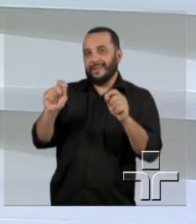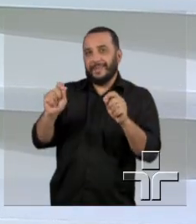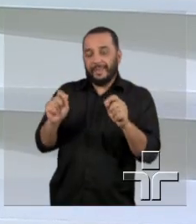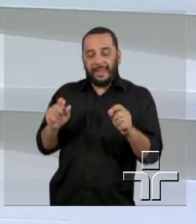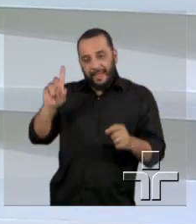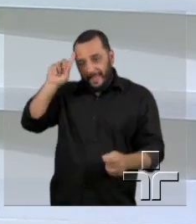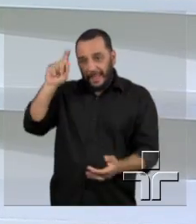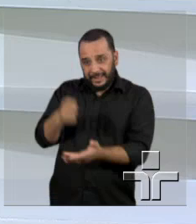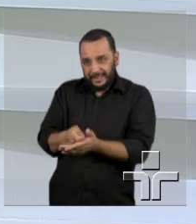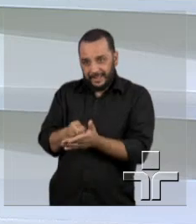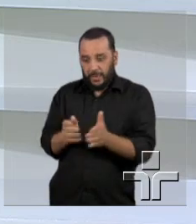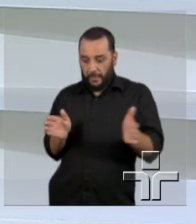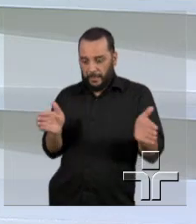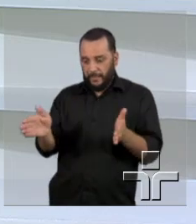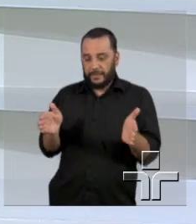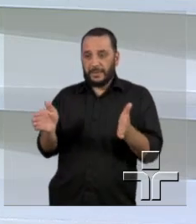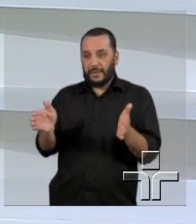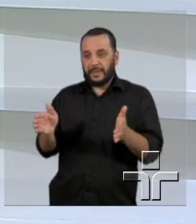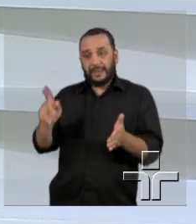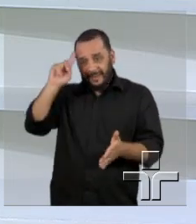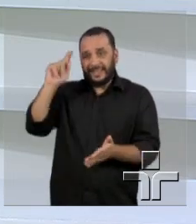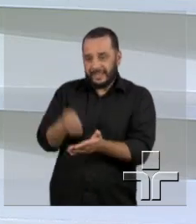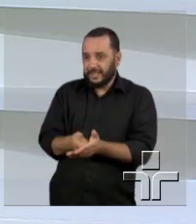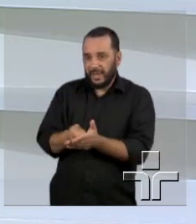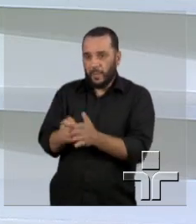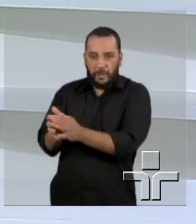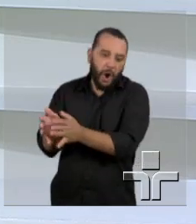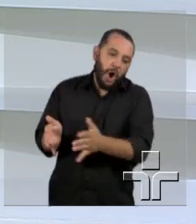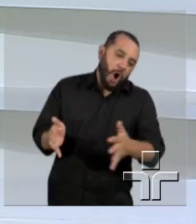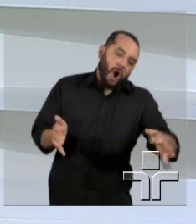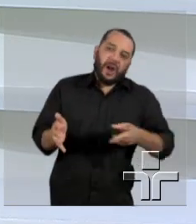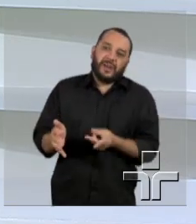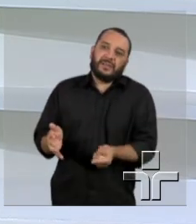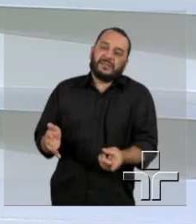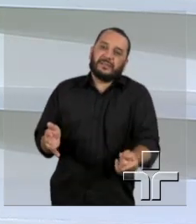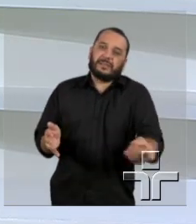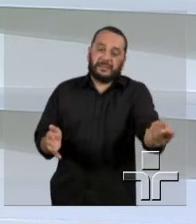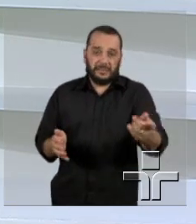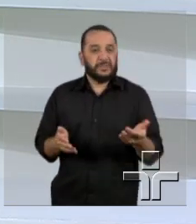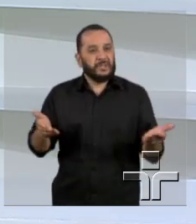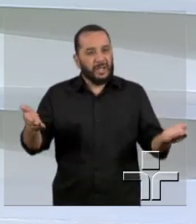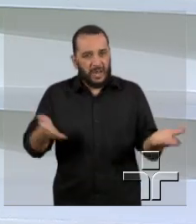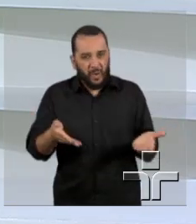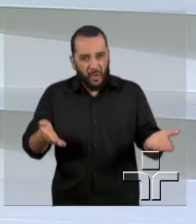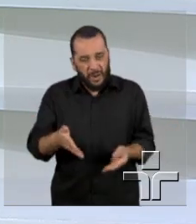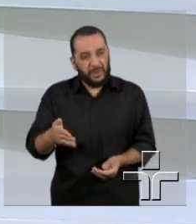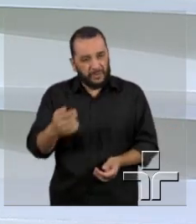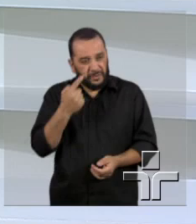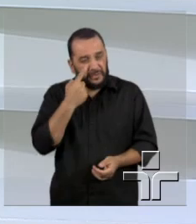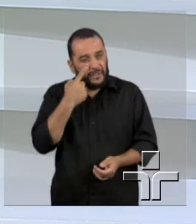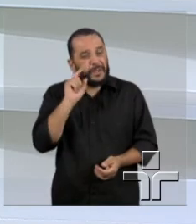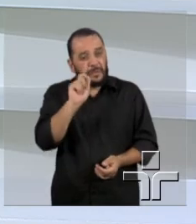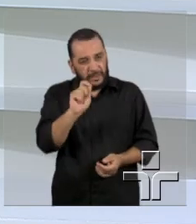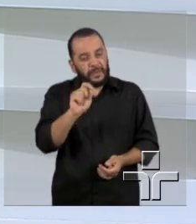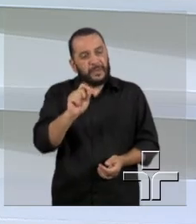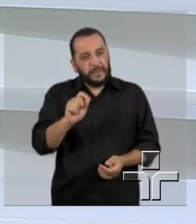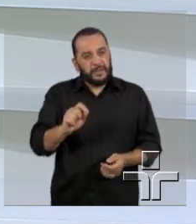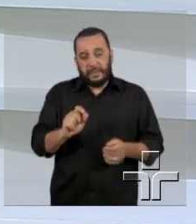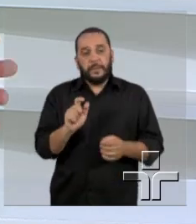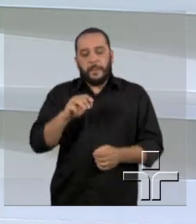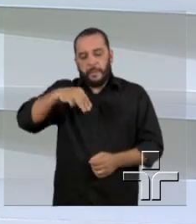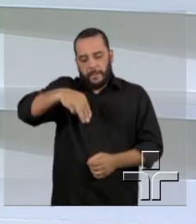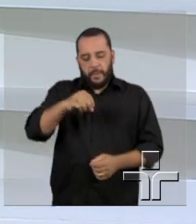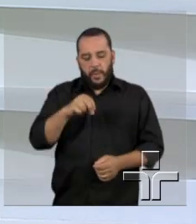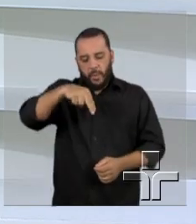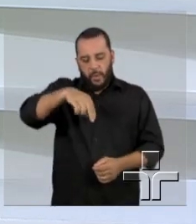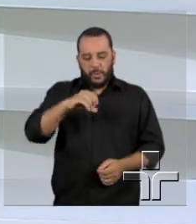provisórias e individuais dos ministros em definitivas. Então, o que nós estamos vendo é uma moléstia que tem sido chamada de monocratismo.